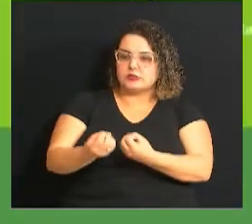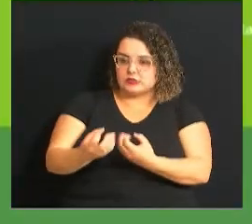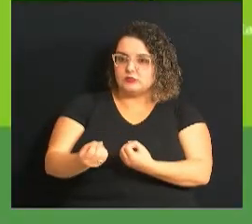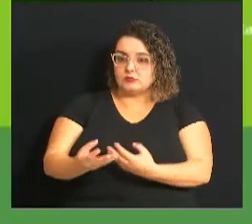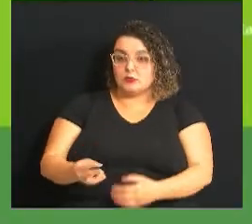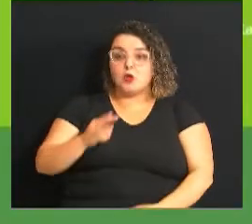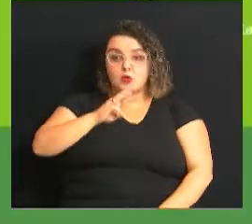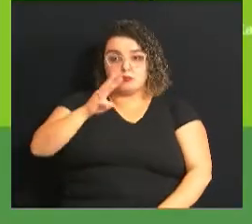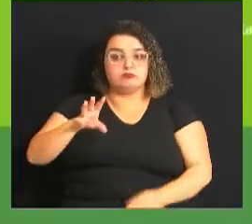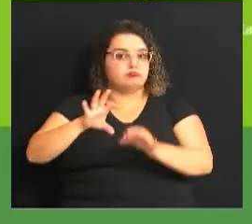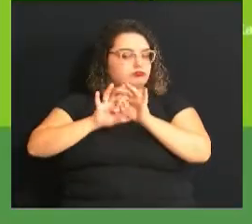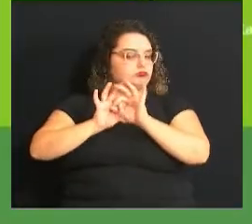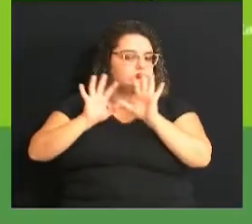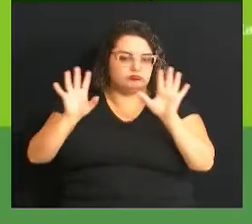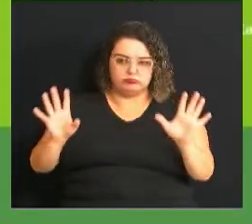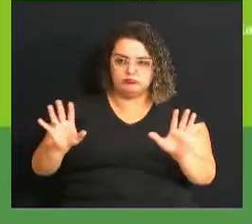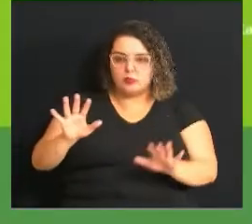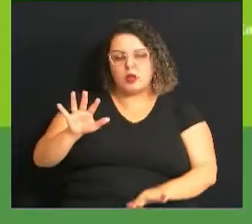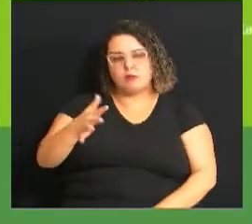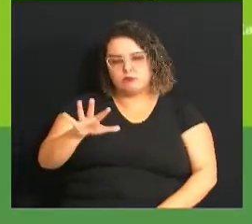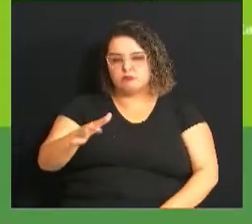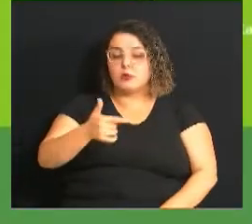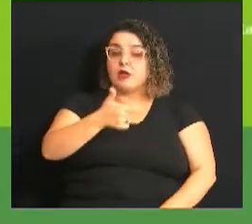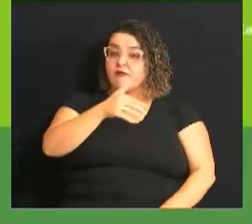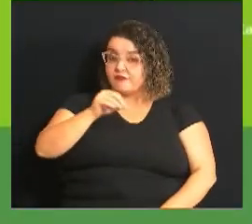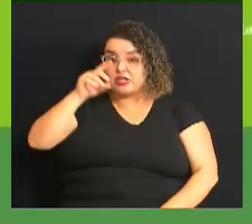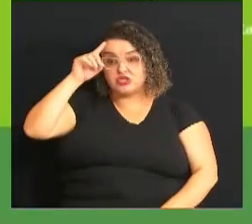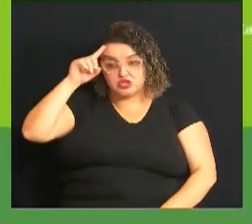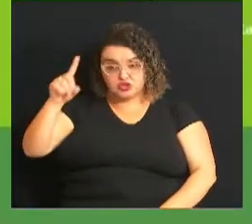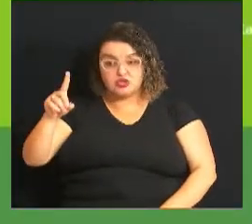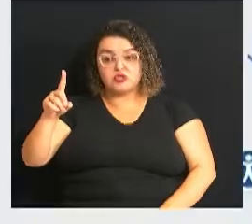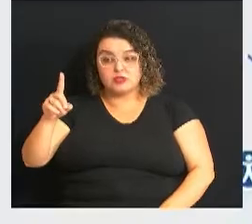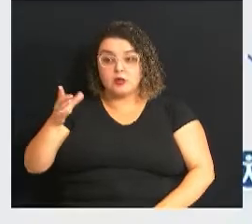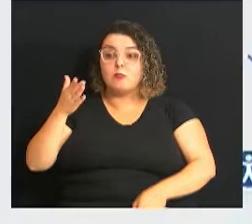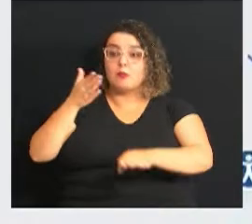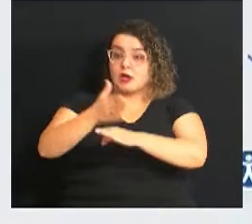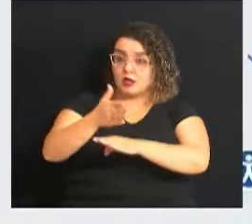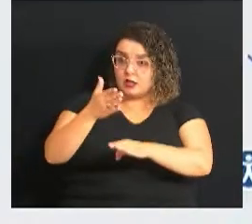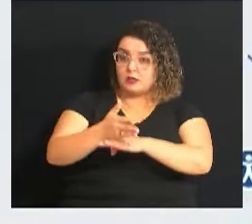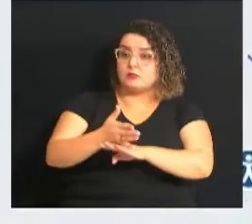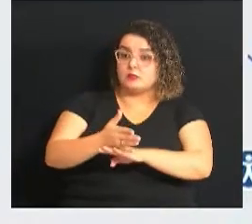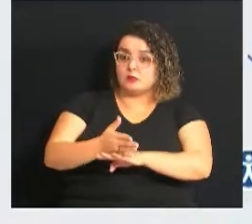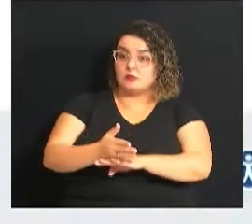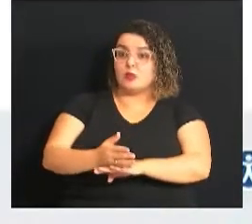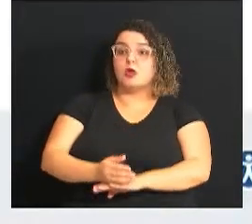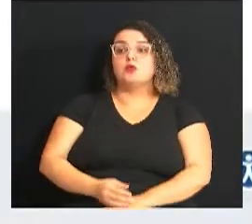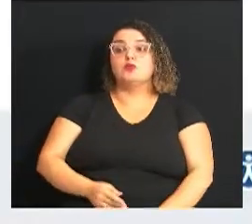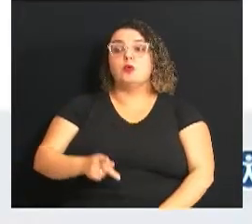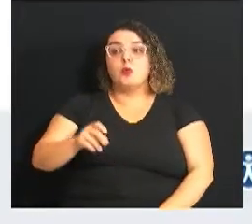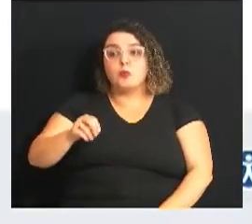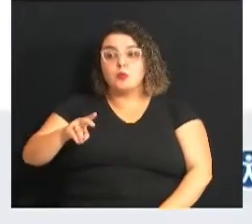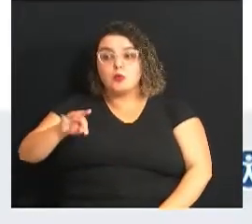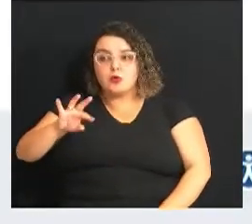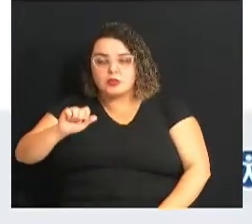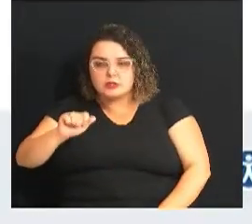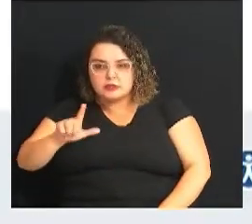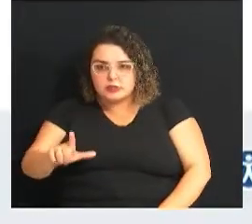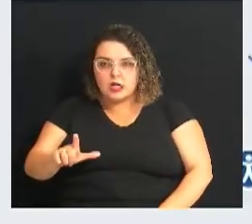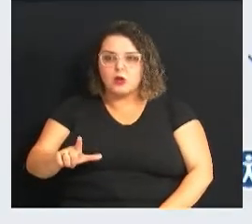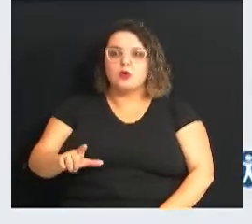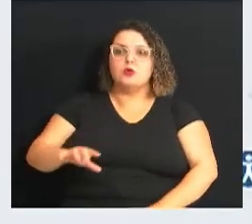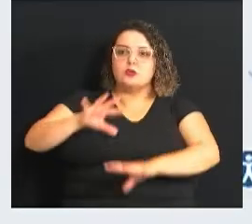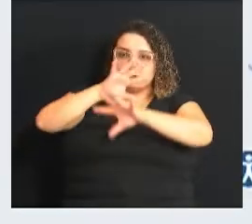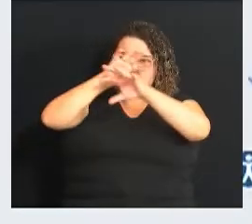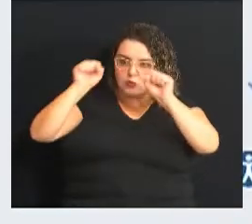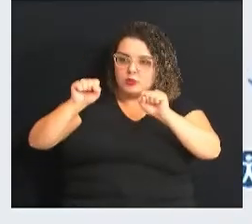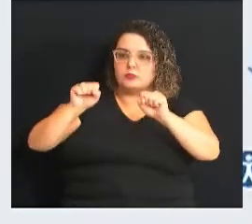está disponível há mais ou menos 20 dias e para acessar basta ir no portal do Tribunal Superior Eleitoral,